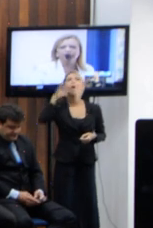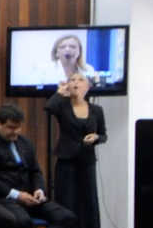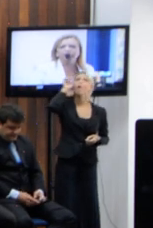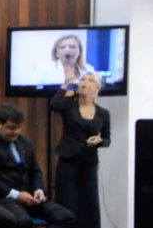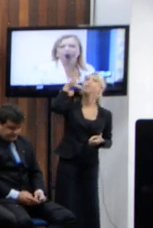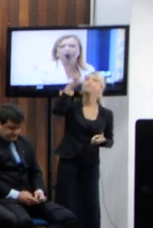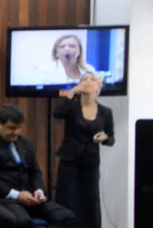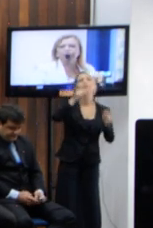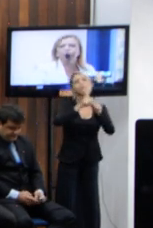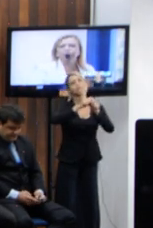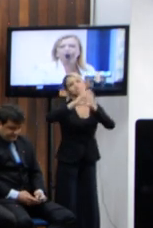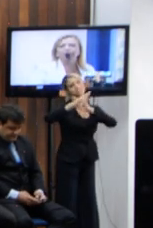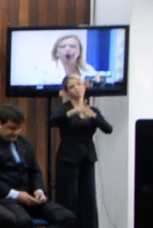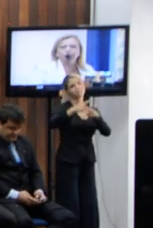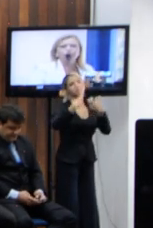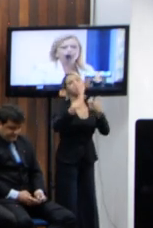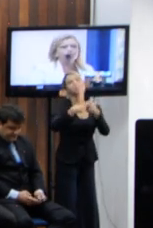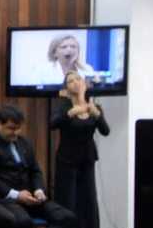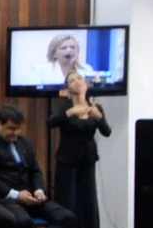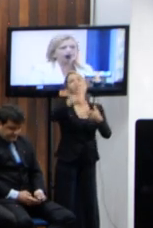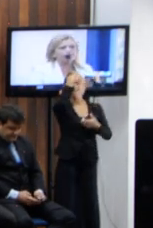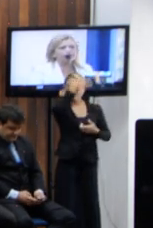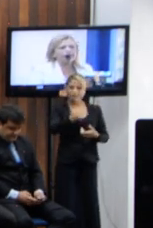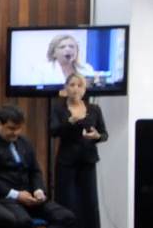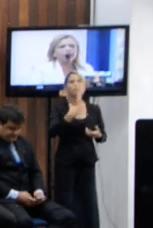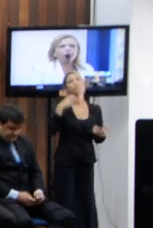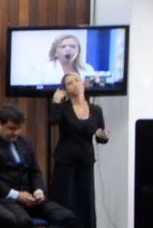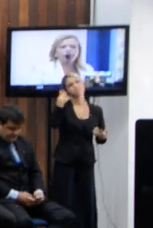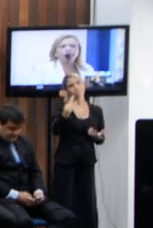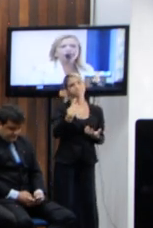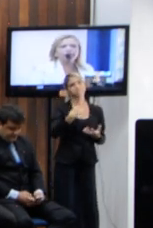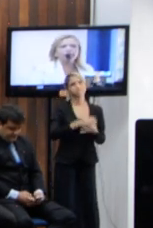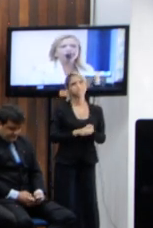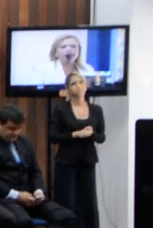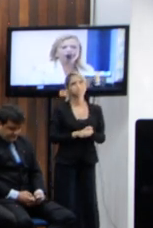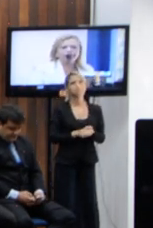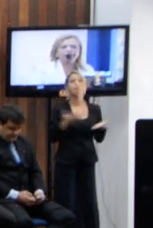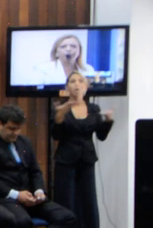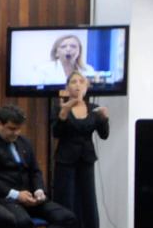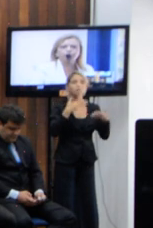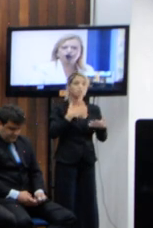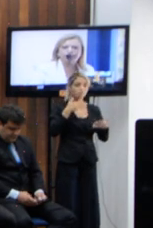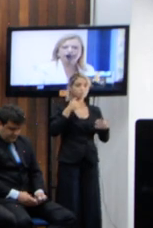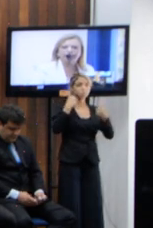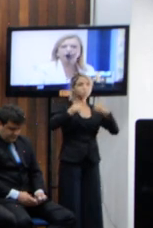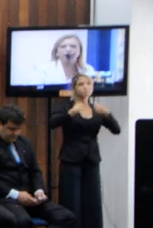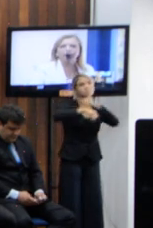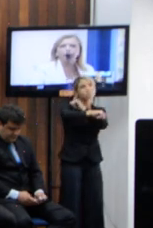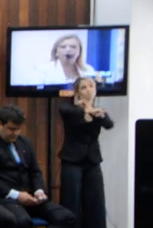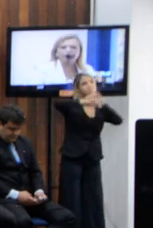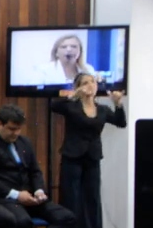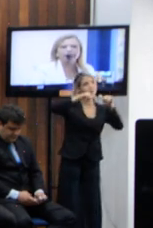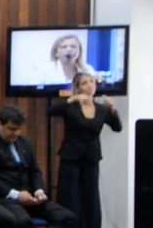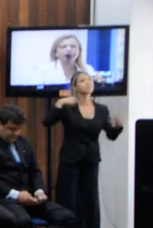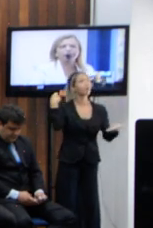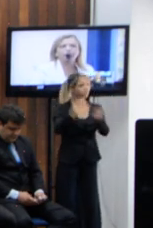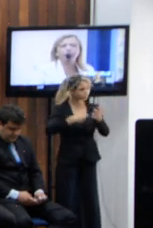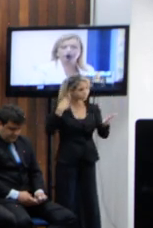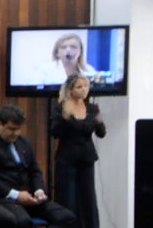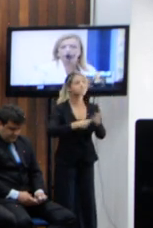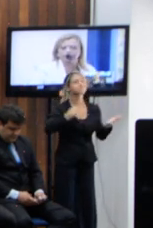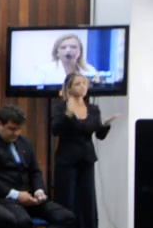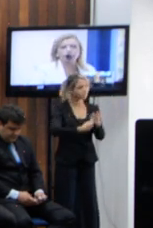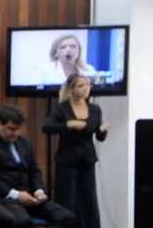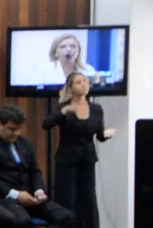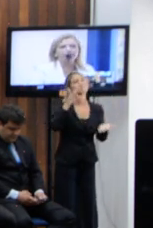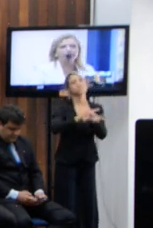a diferença pelo mandato que me foi confiado. Então hoje eu venho aqui falar para todos vocês que a luta é grande. Não foi